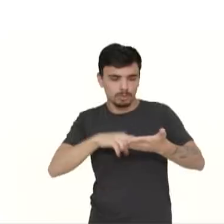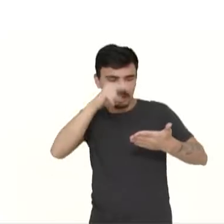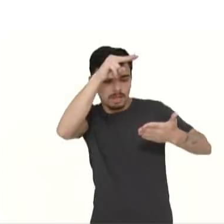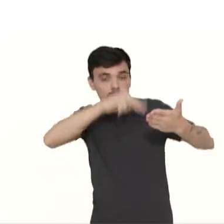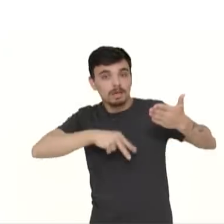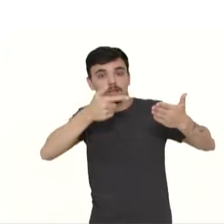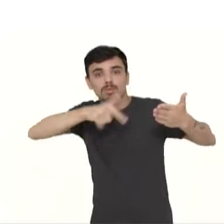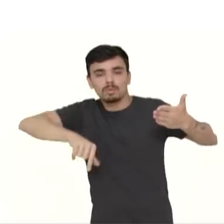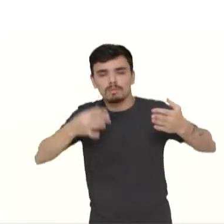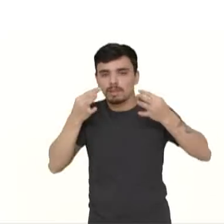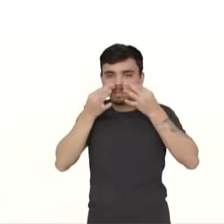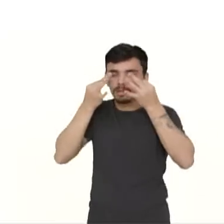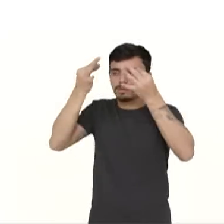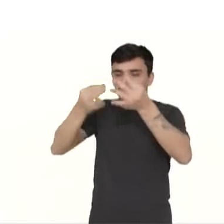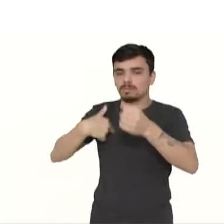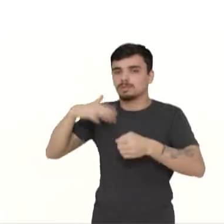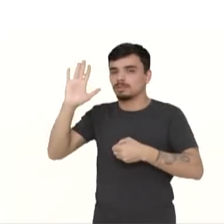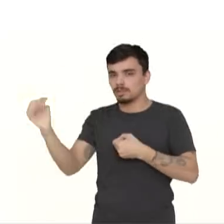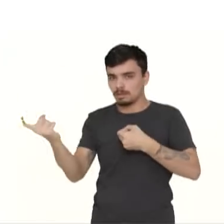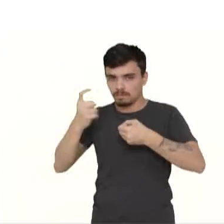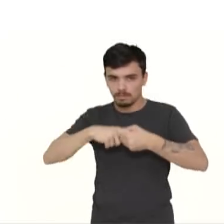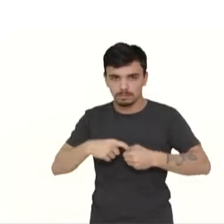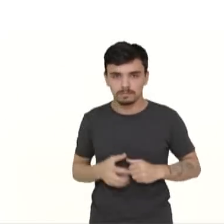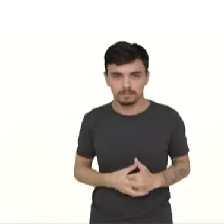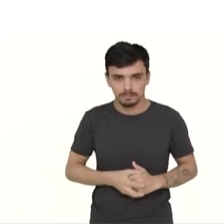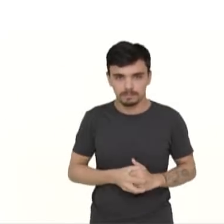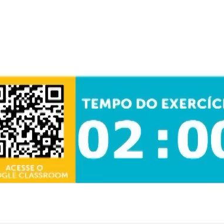com atenção e a gente já retorna.